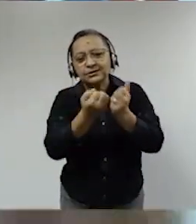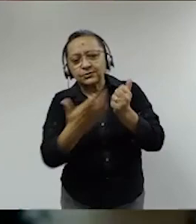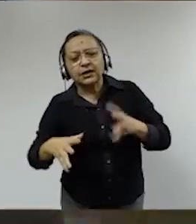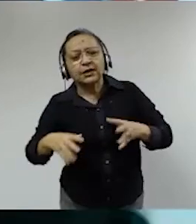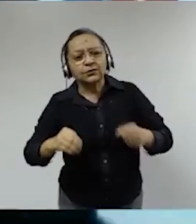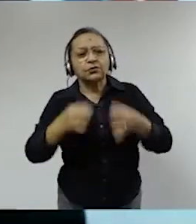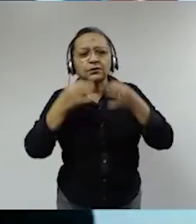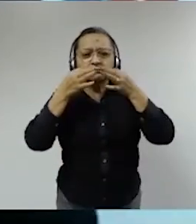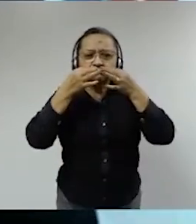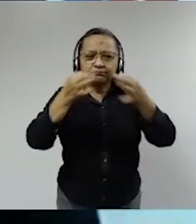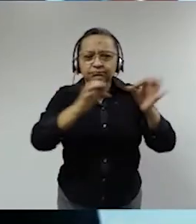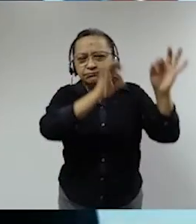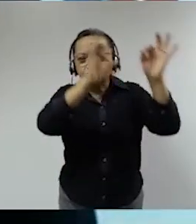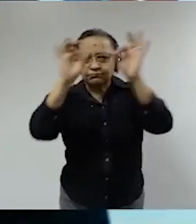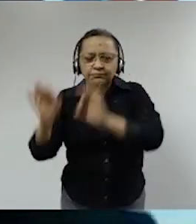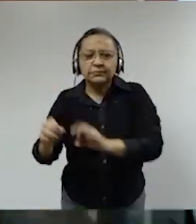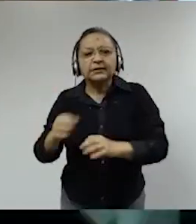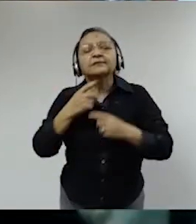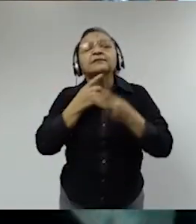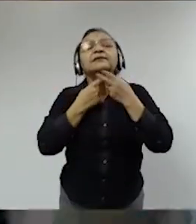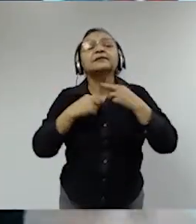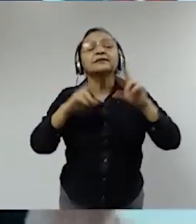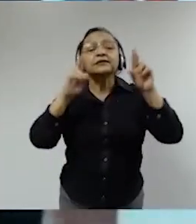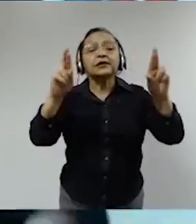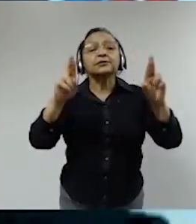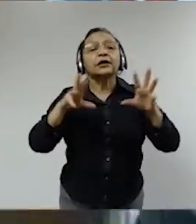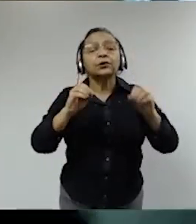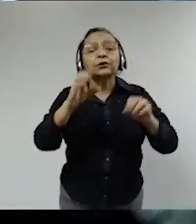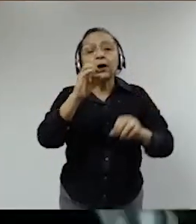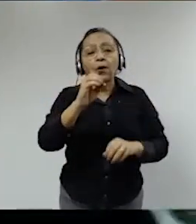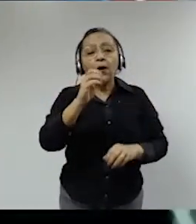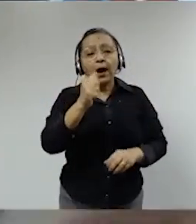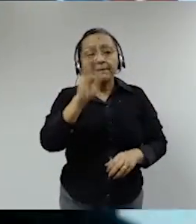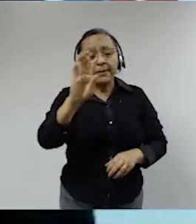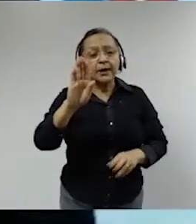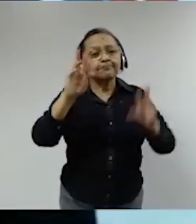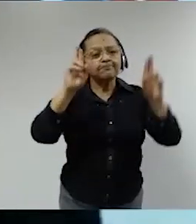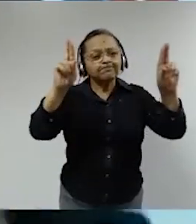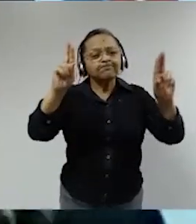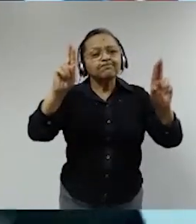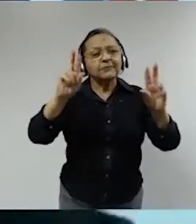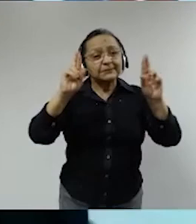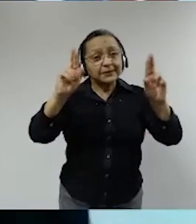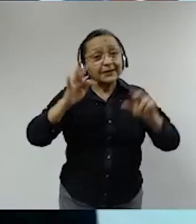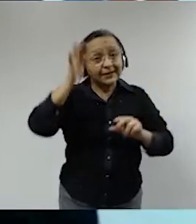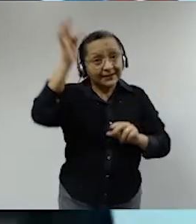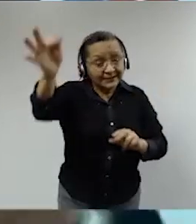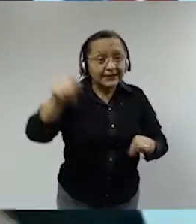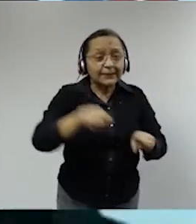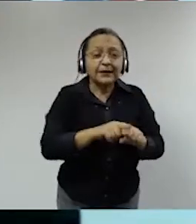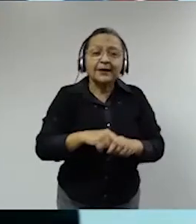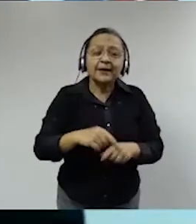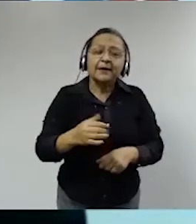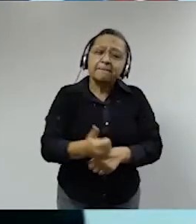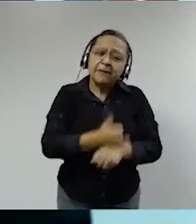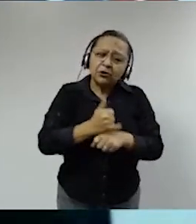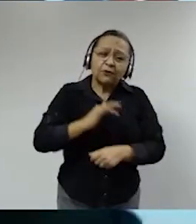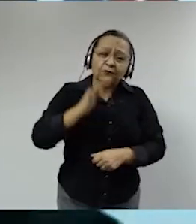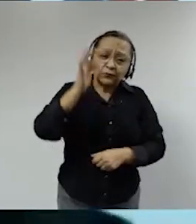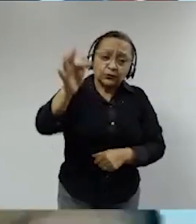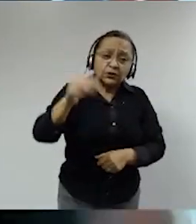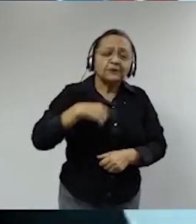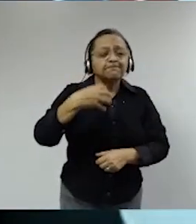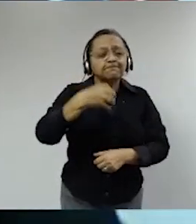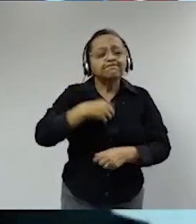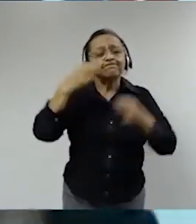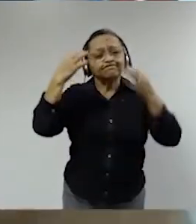presente, desejando à advocacia brasileira votos de esperança, que dias melhores virão. E eu tenho certeza que sairemos dessa pandemia